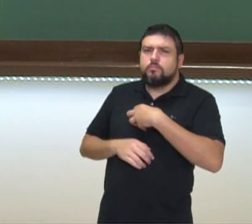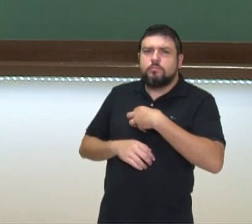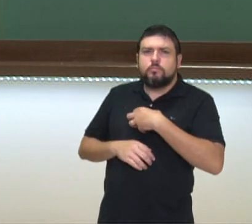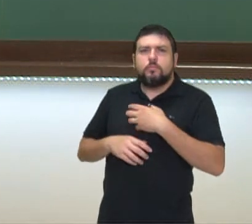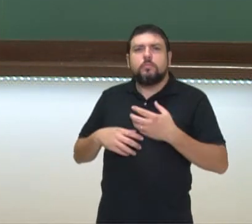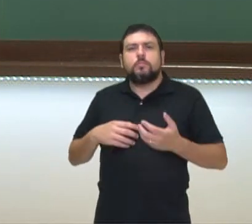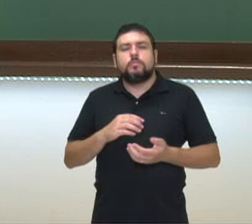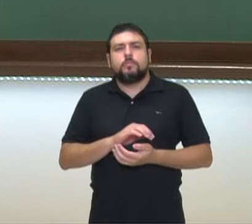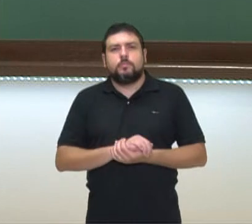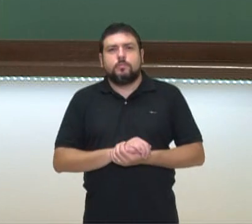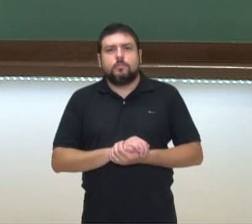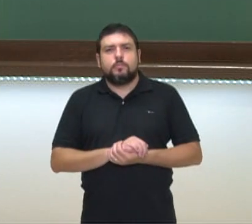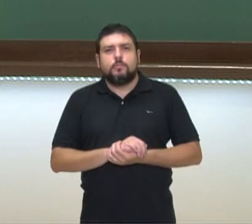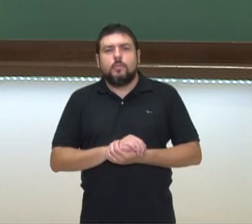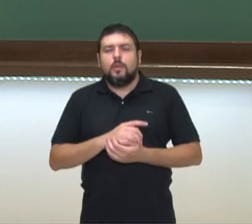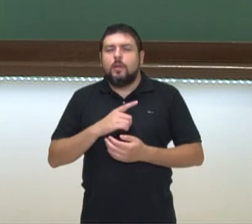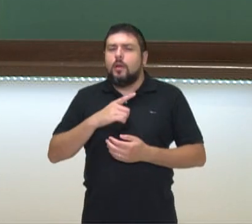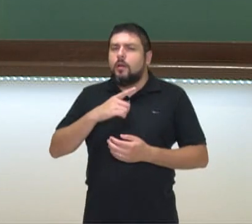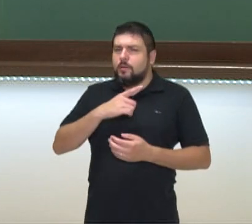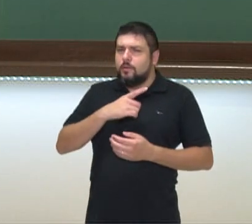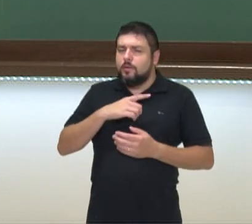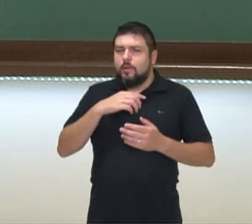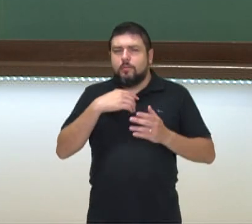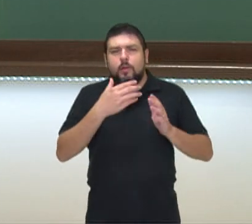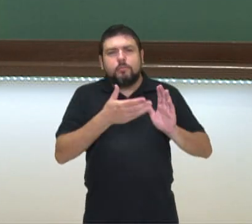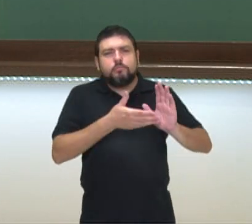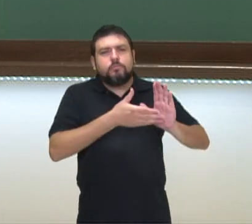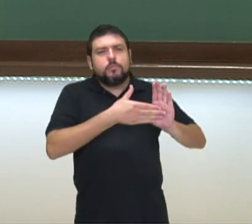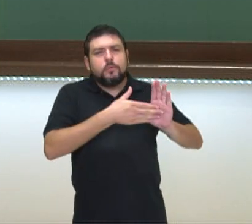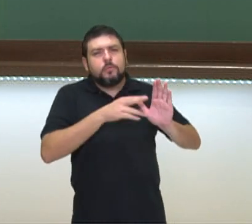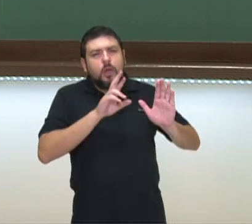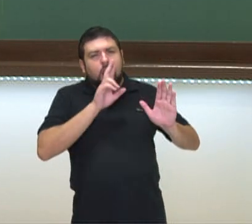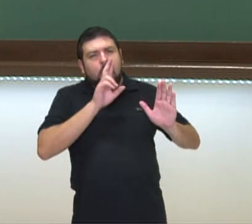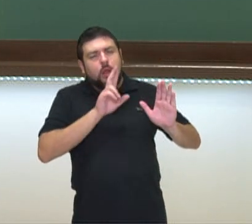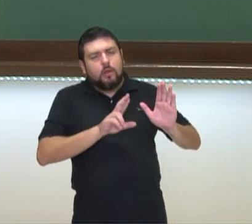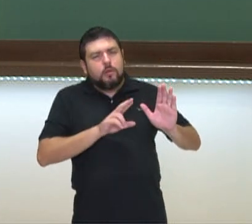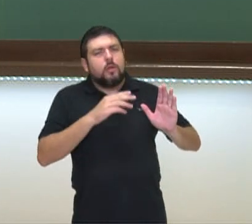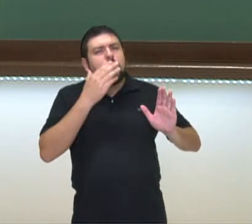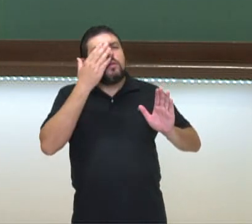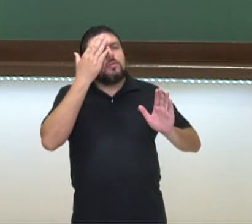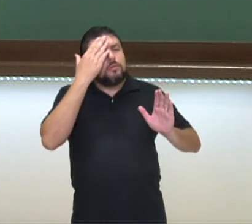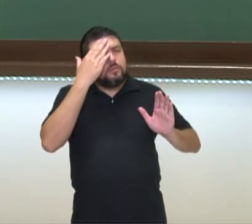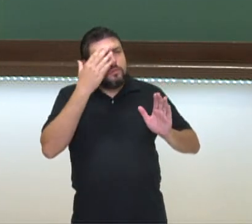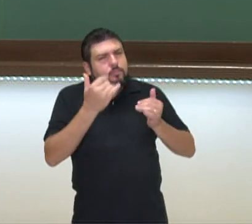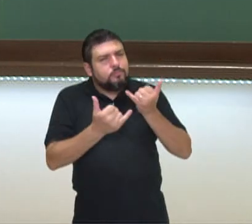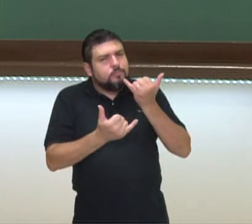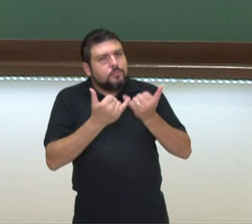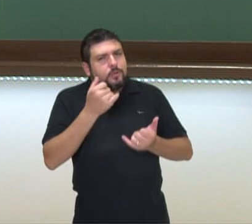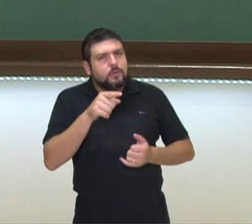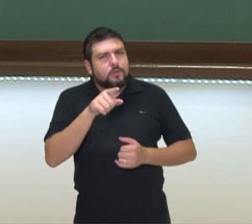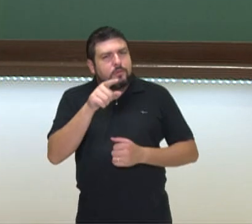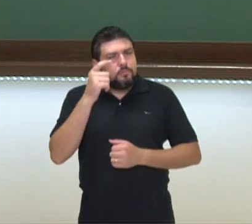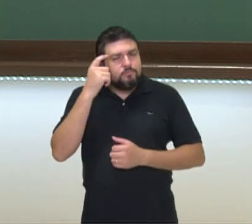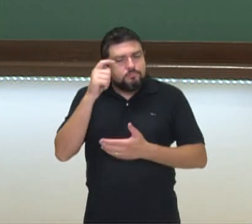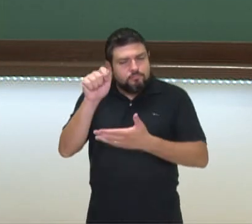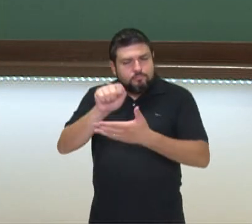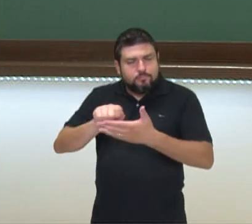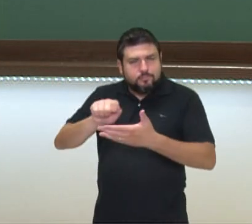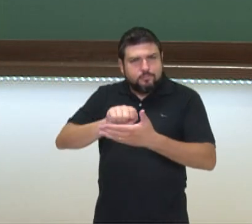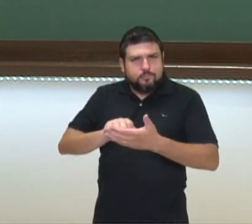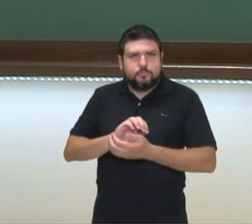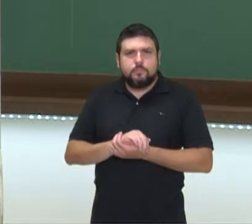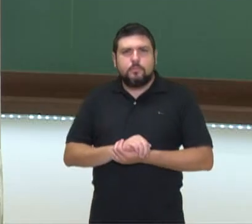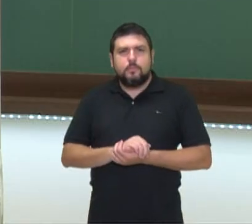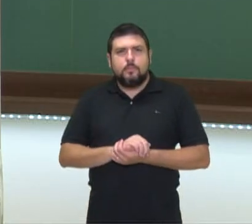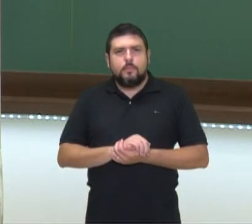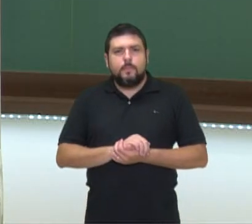ações? Temos sugestões aqui, garanto que são parecidas com o que você pensou, refletiu. Primeiro, as